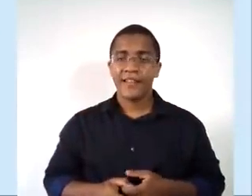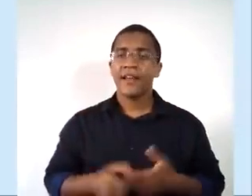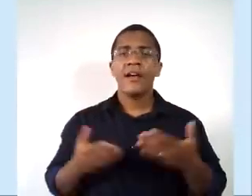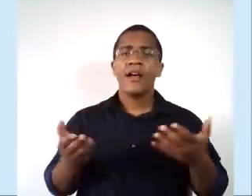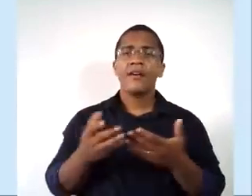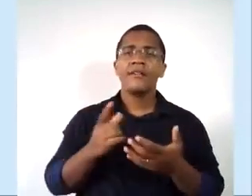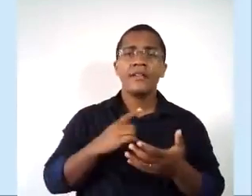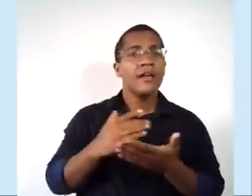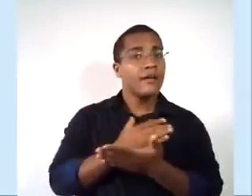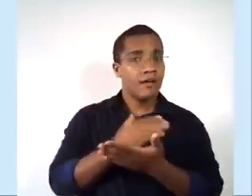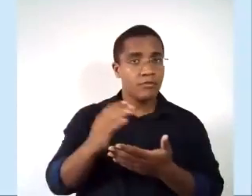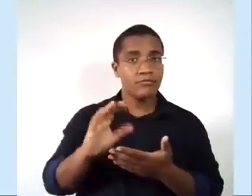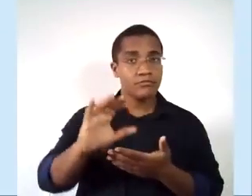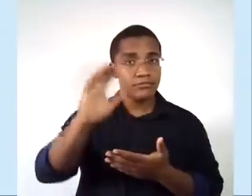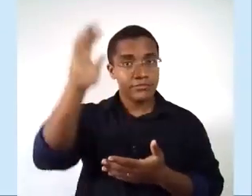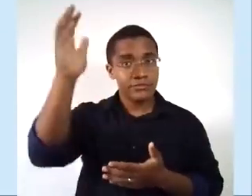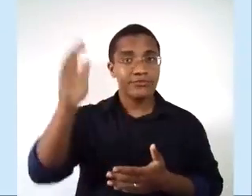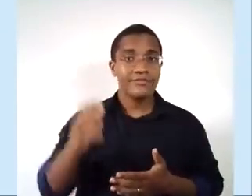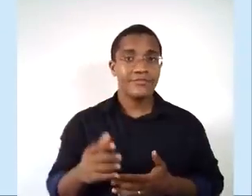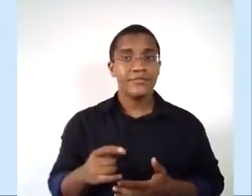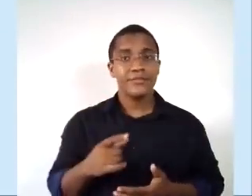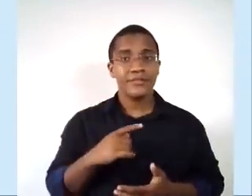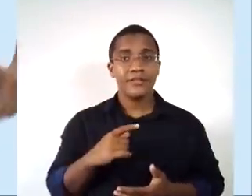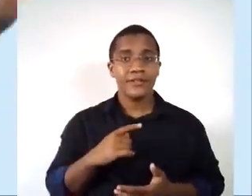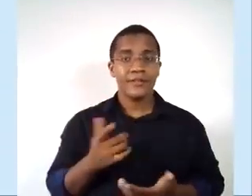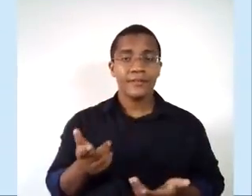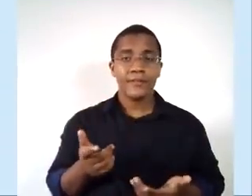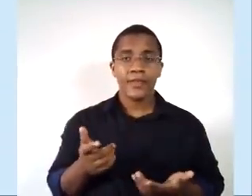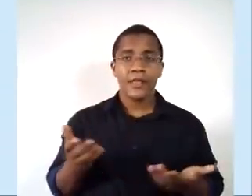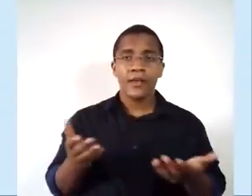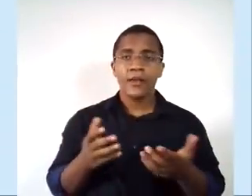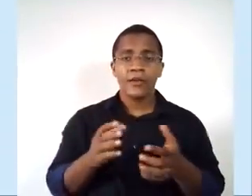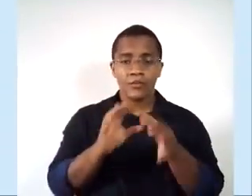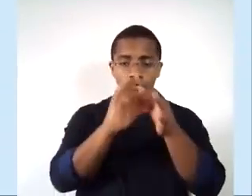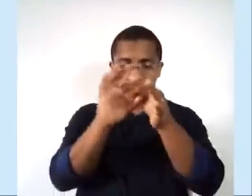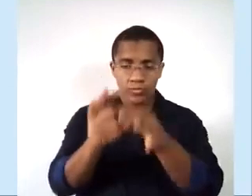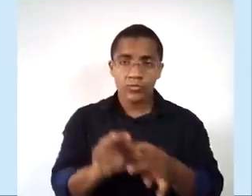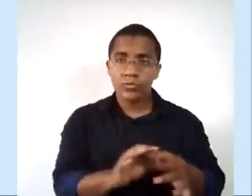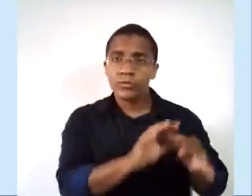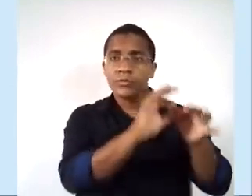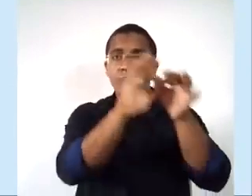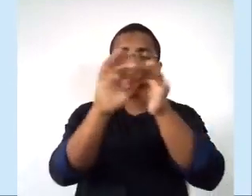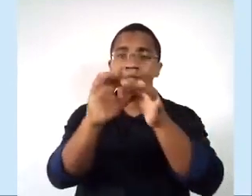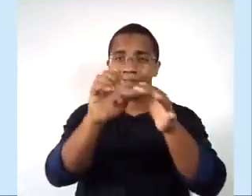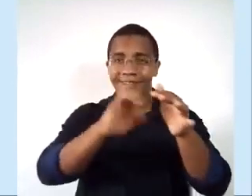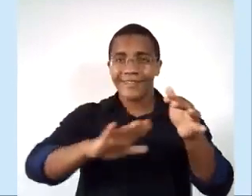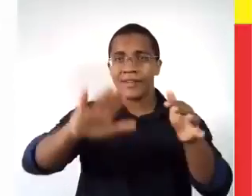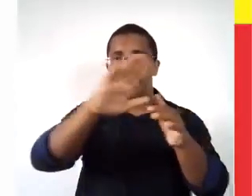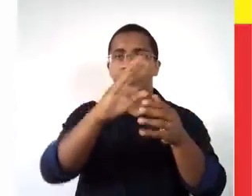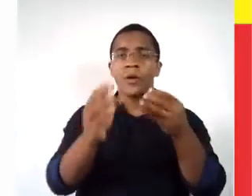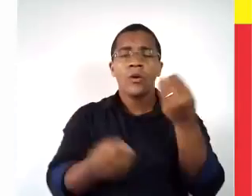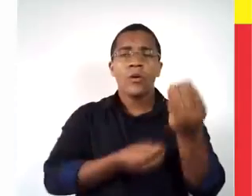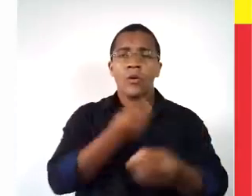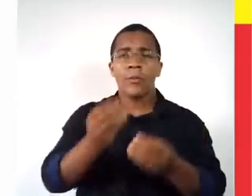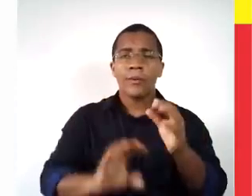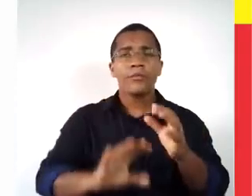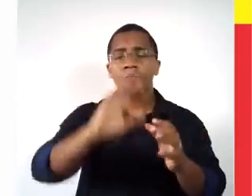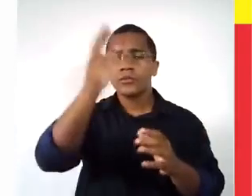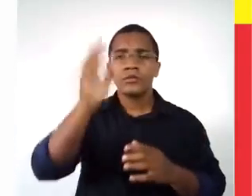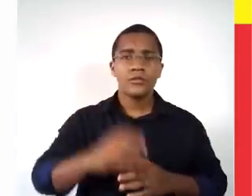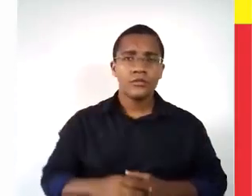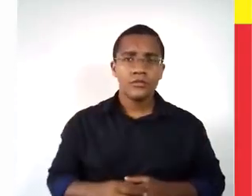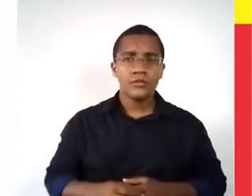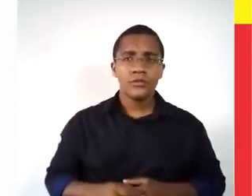vamos observar alguns impactos que ocorreram com essa integração da União Europeia. Ok, gente, vamos ver que acontece o